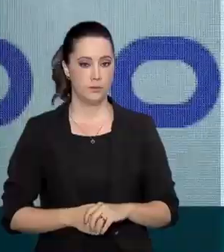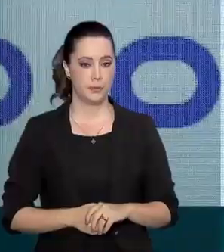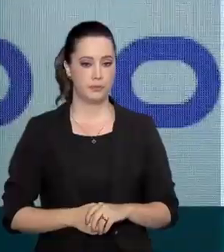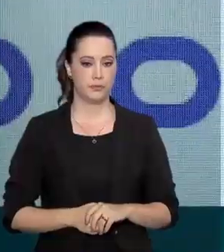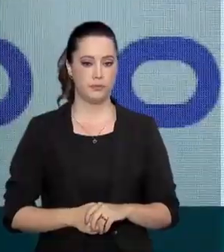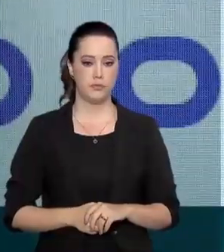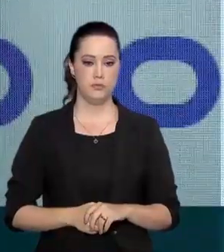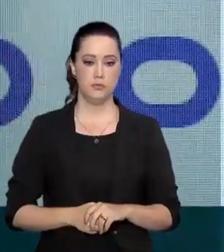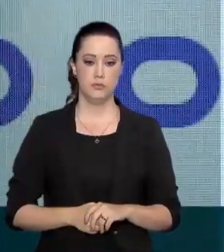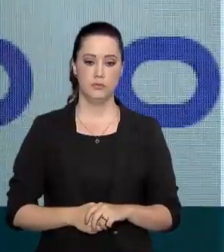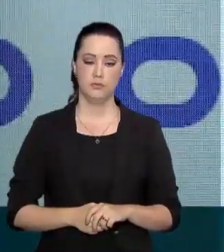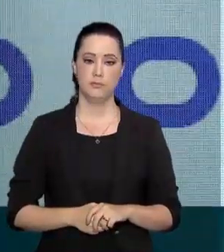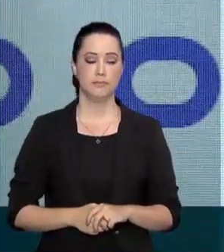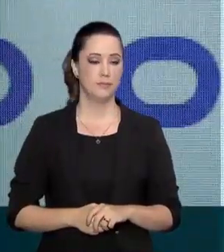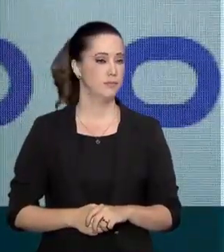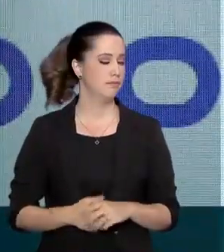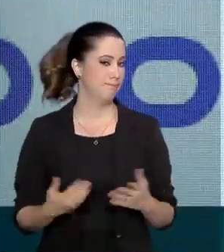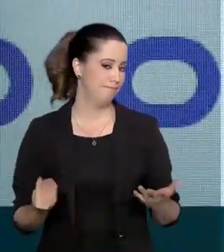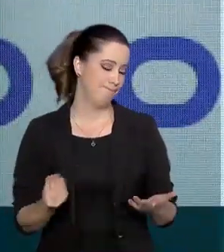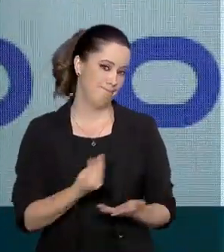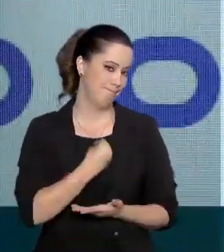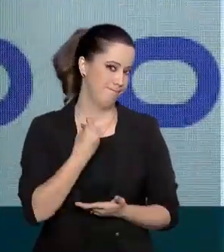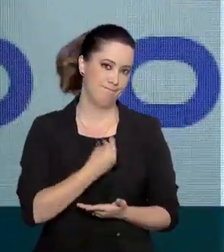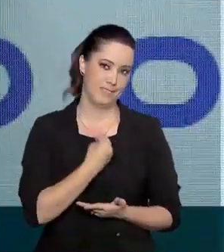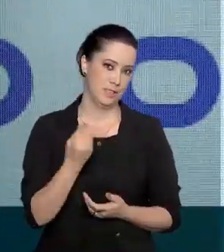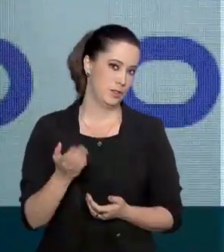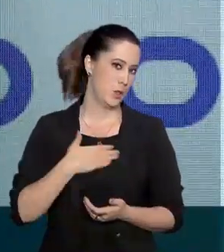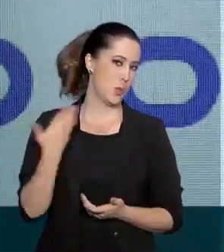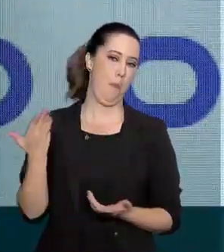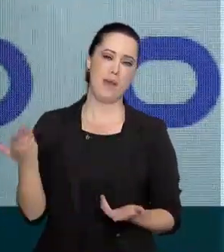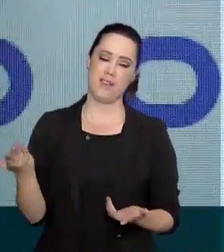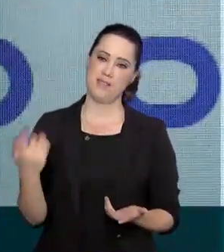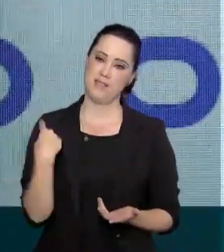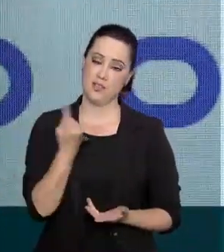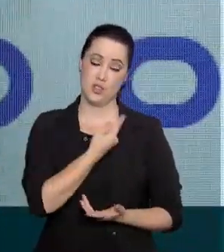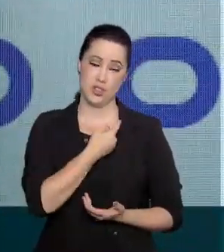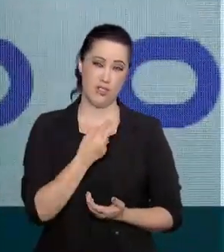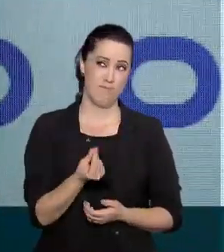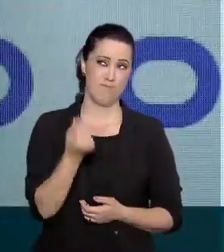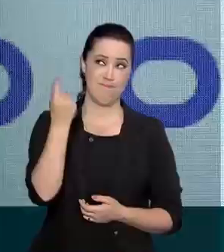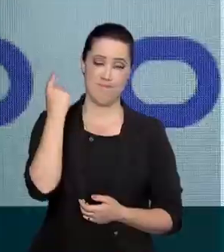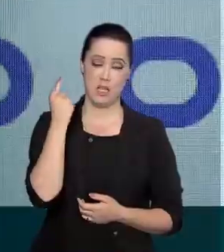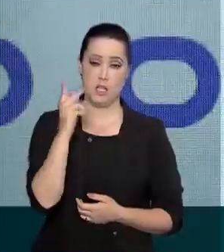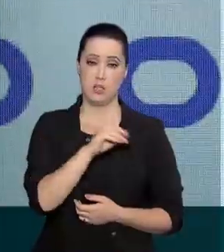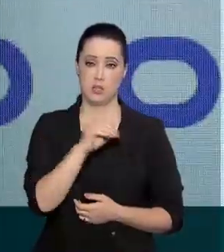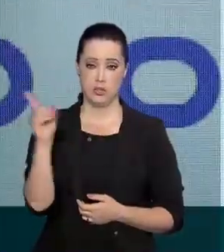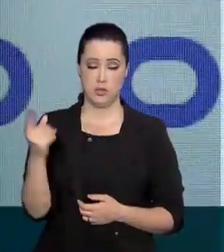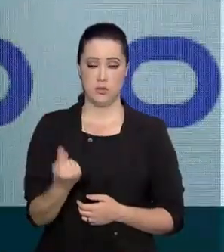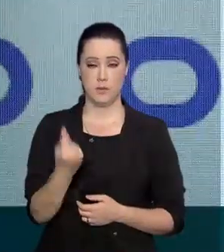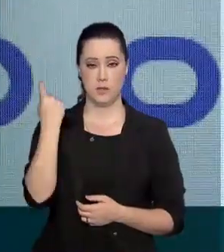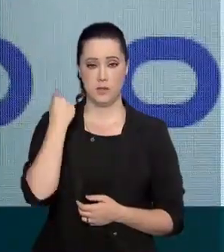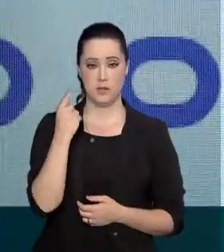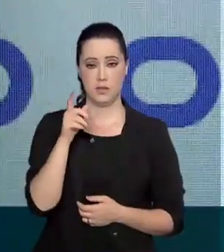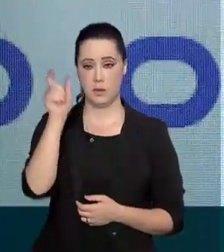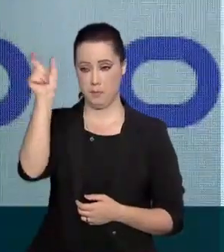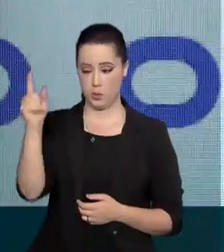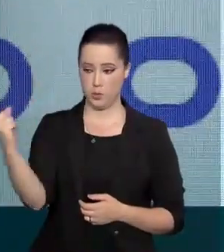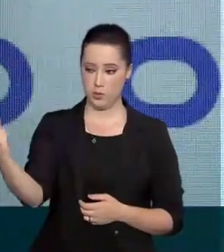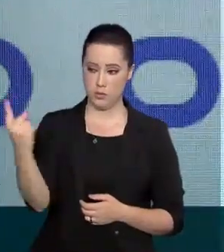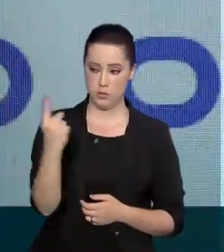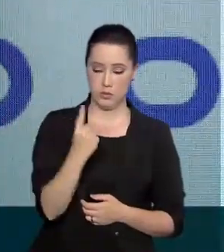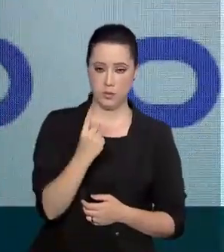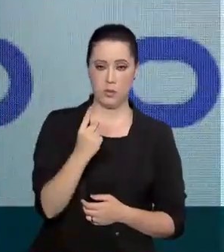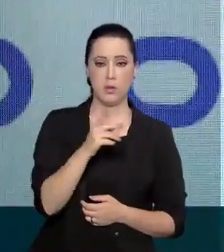A vida prega peça na gente, né? Há poucos dias teve um cidadão lá na presidência